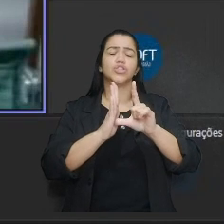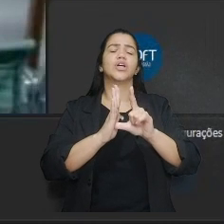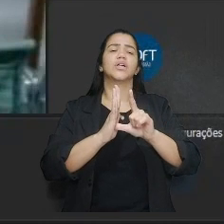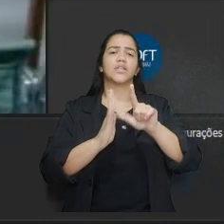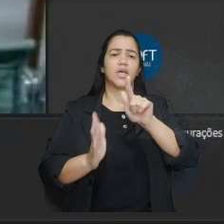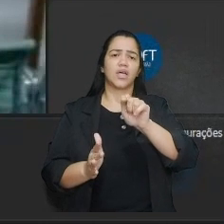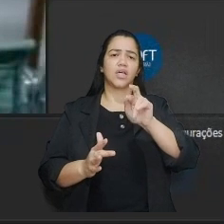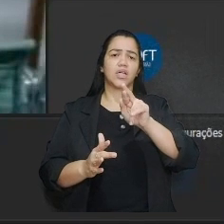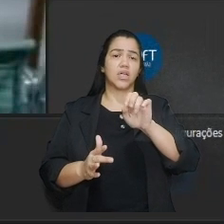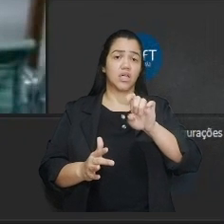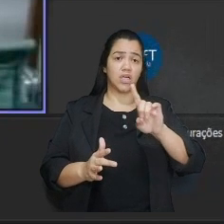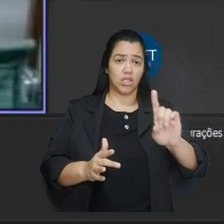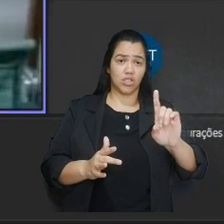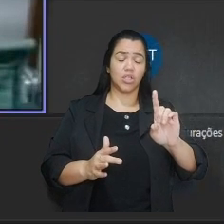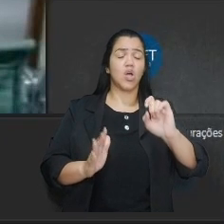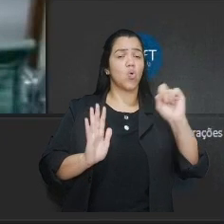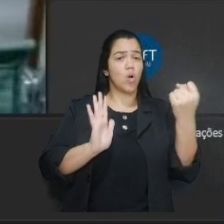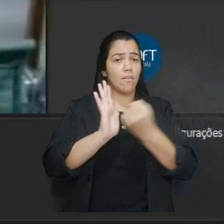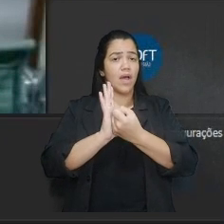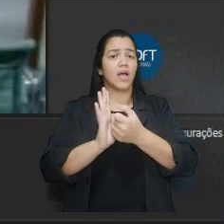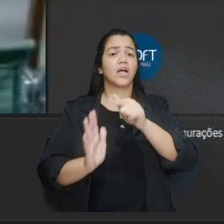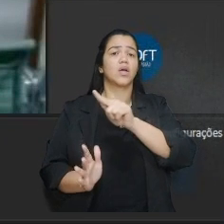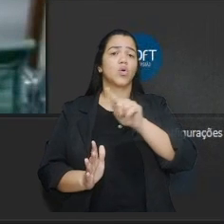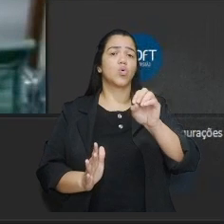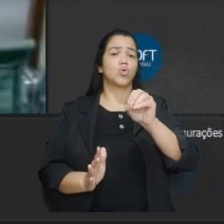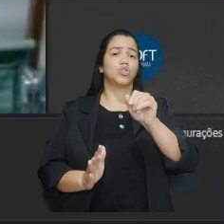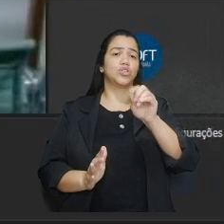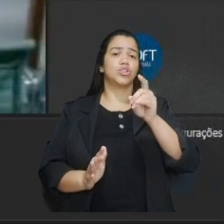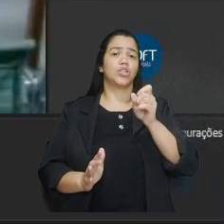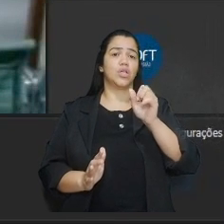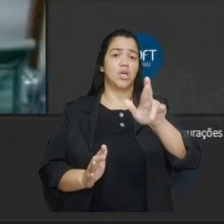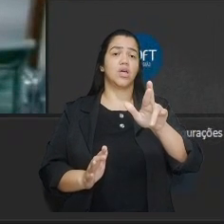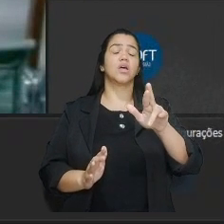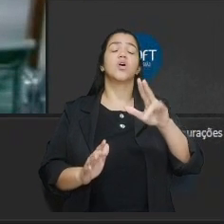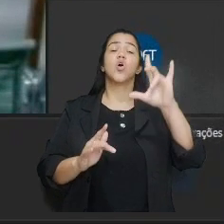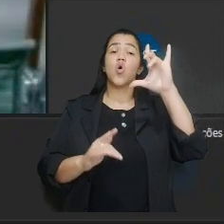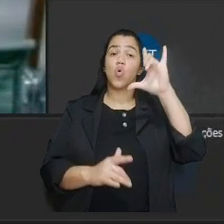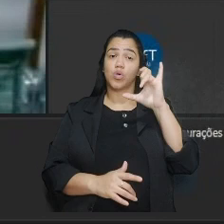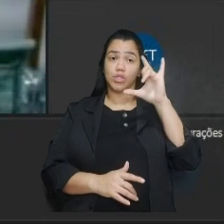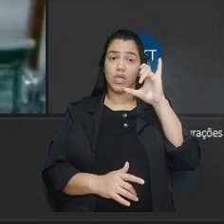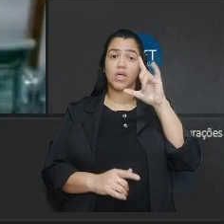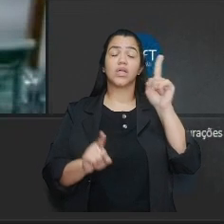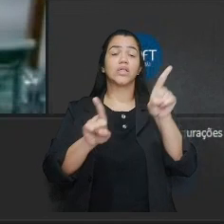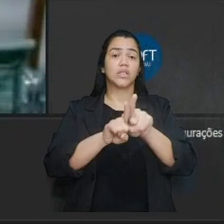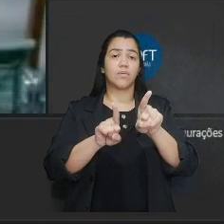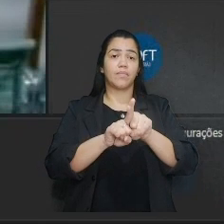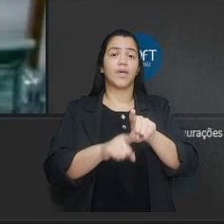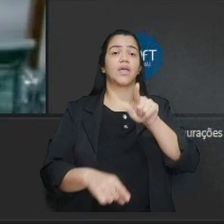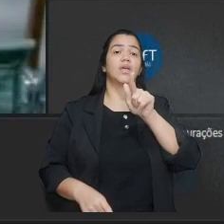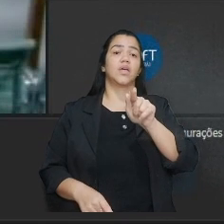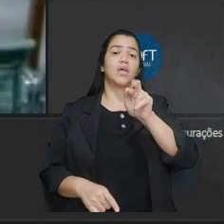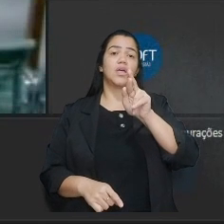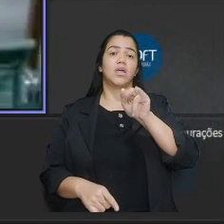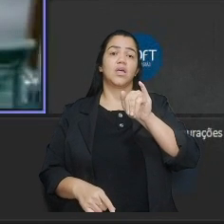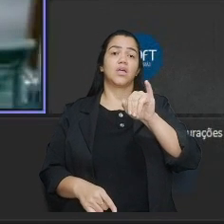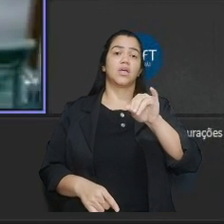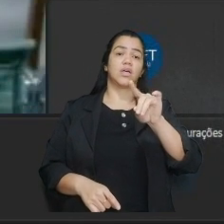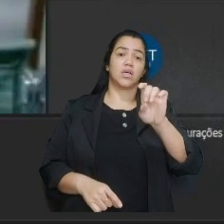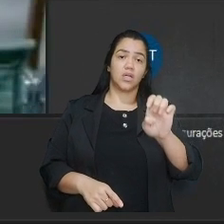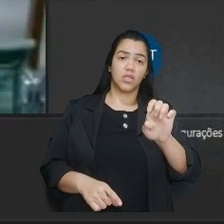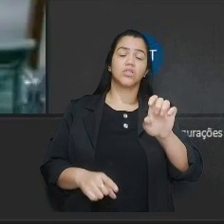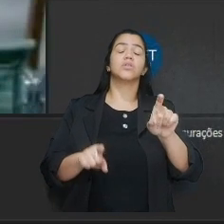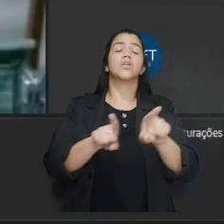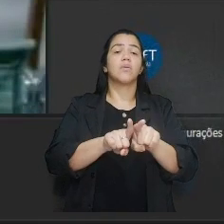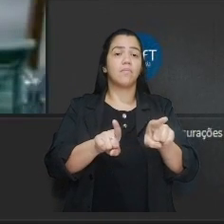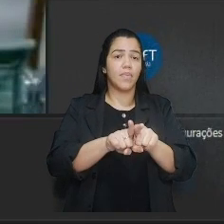Ainda há lojas da Grid com a marca Goodyear. O Instagram da Grid